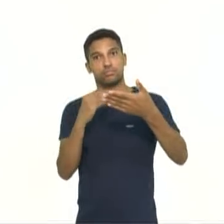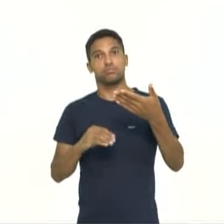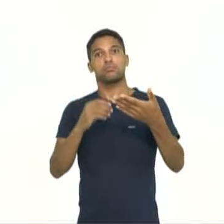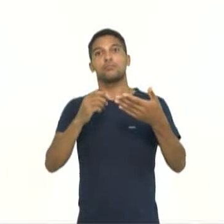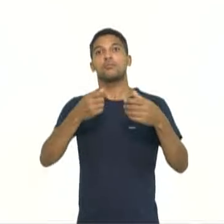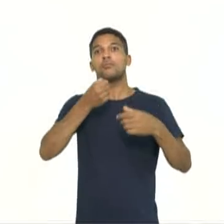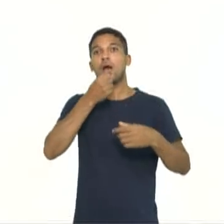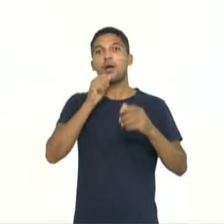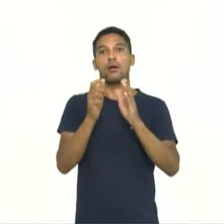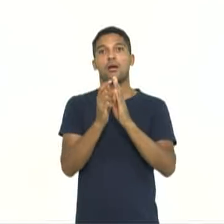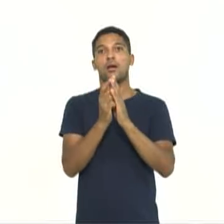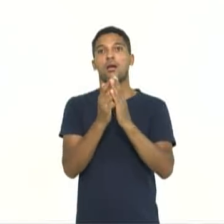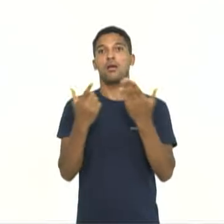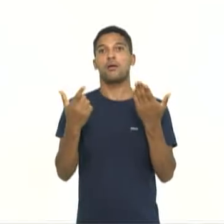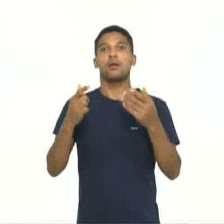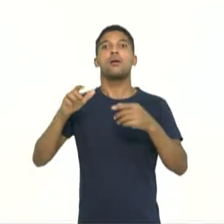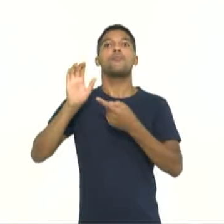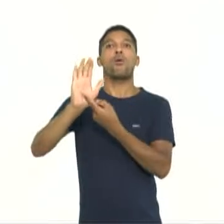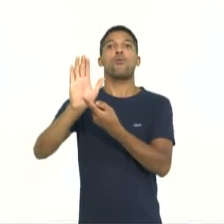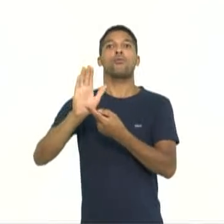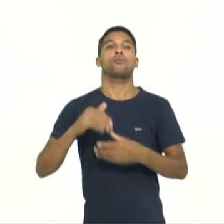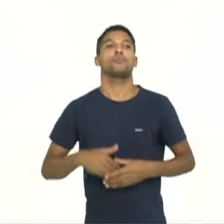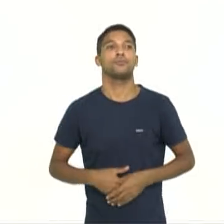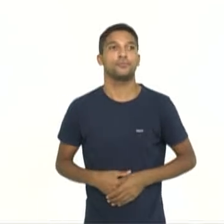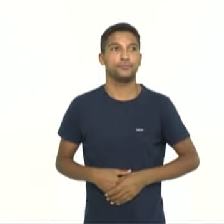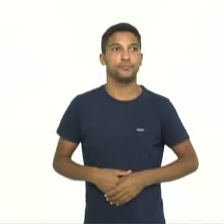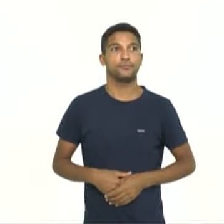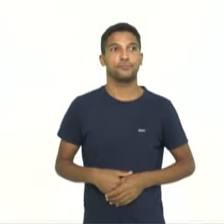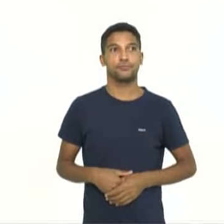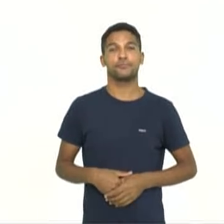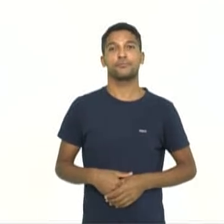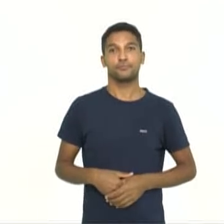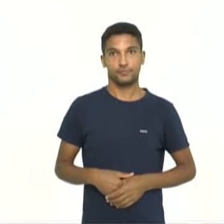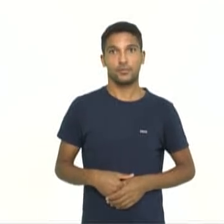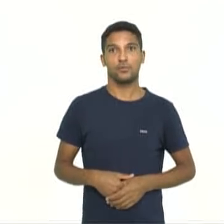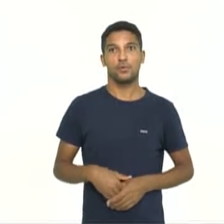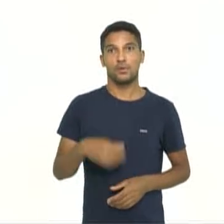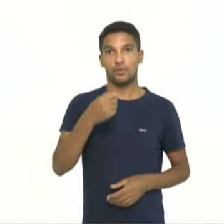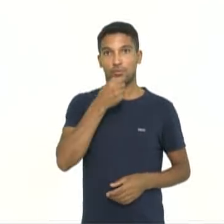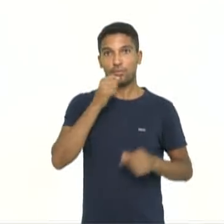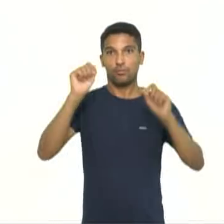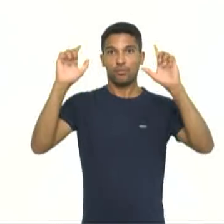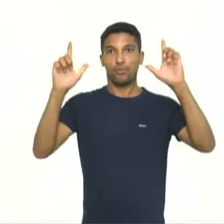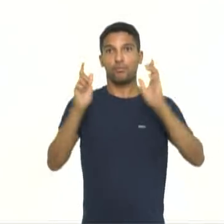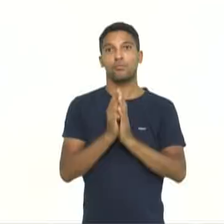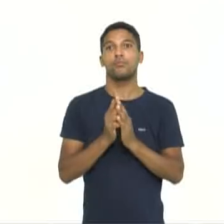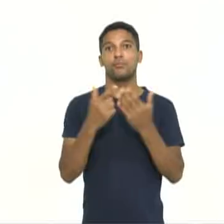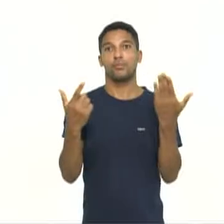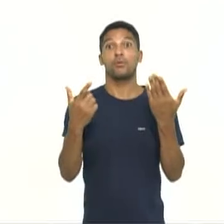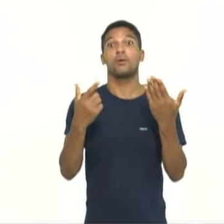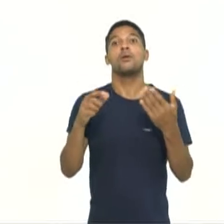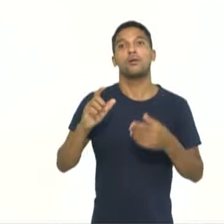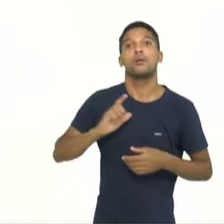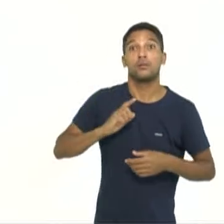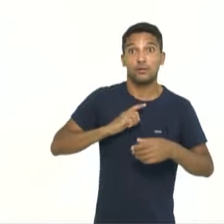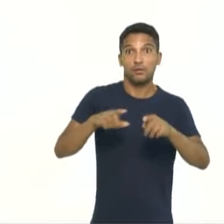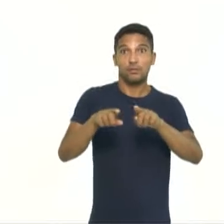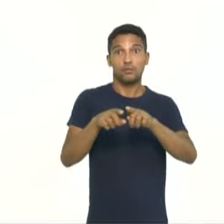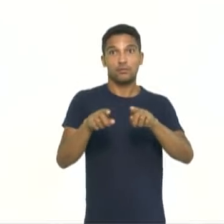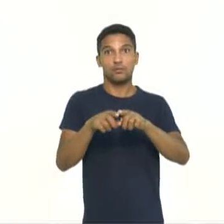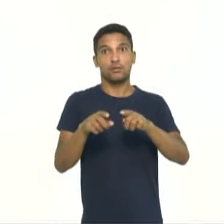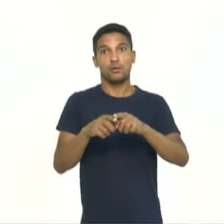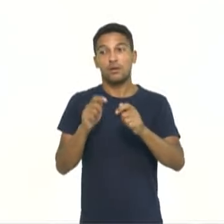a voz do autor é apresentada em conjunto com outras, sejam entrevistados,